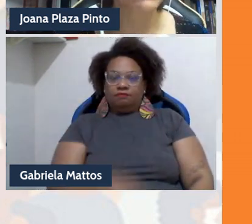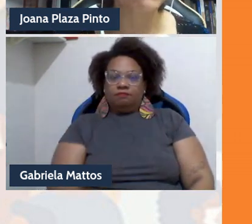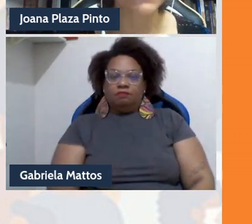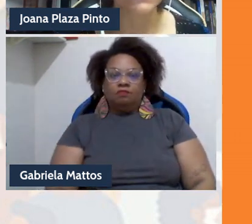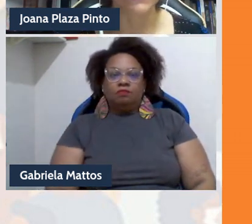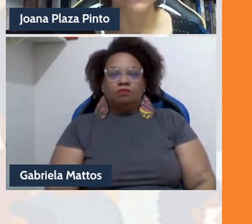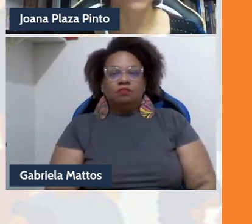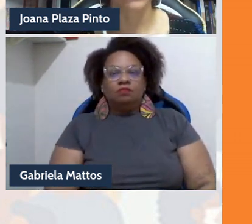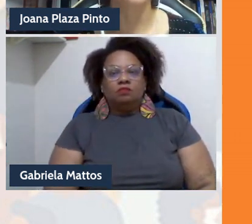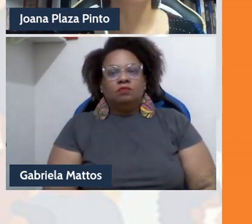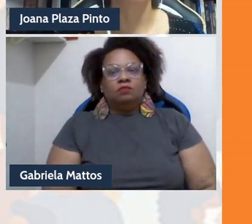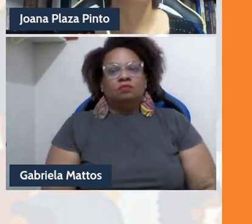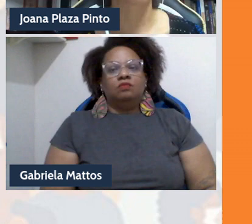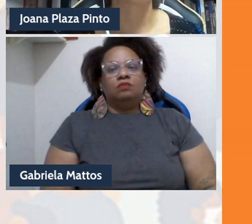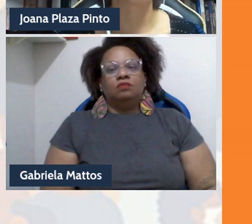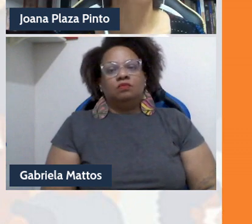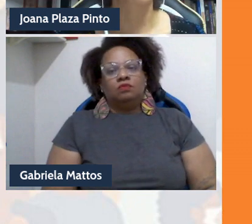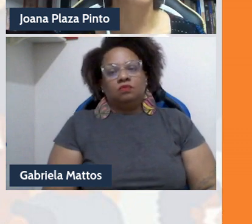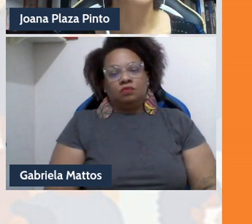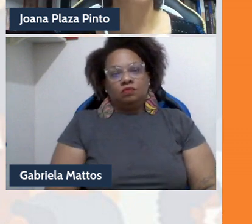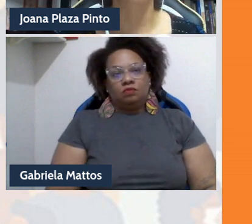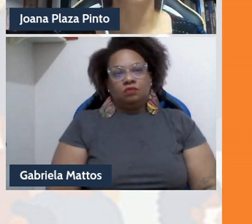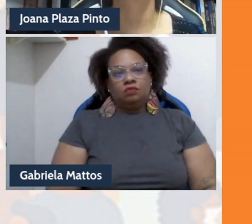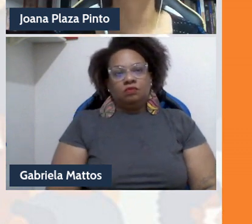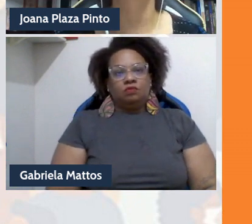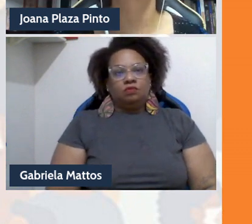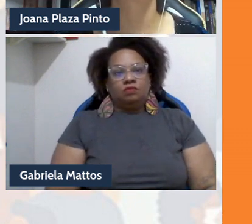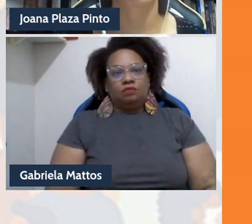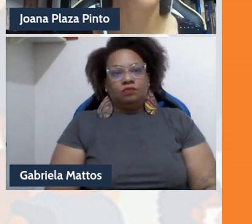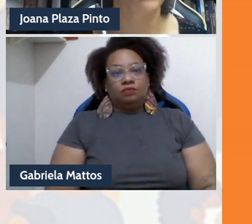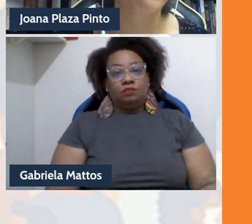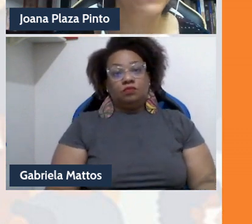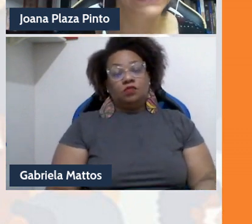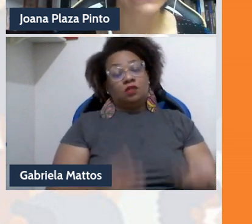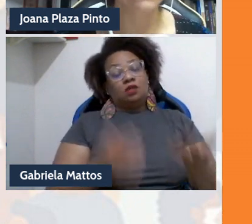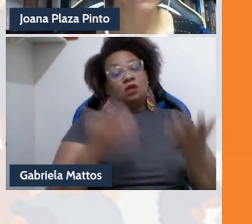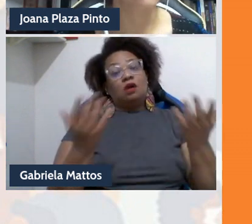Então, a pandemia, ela gera, então,